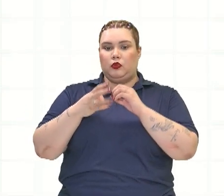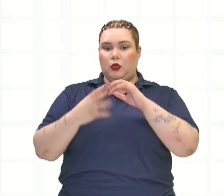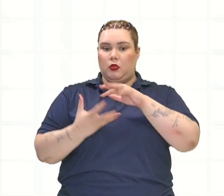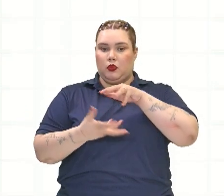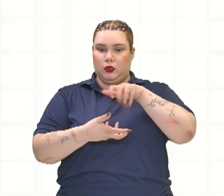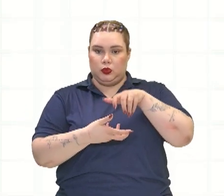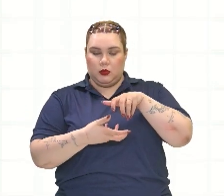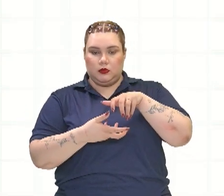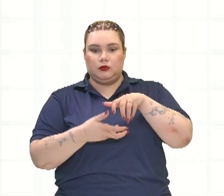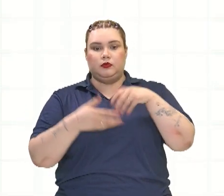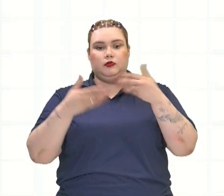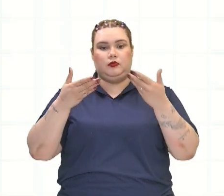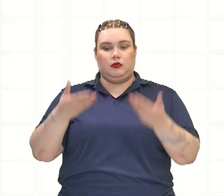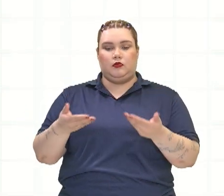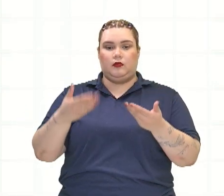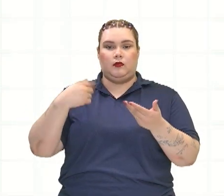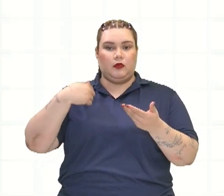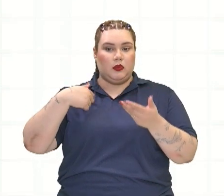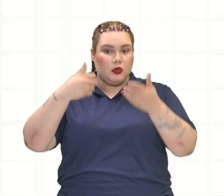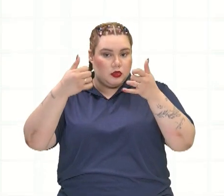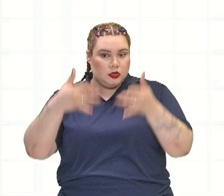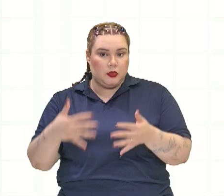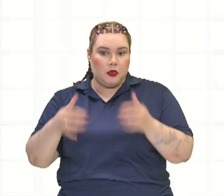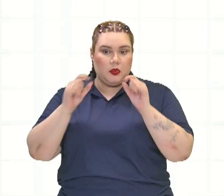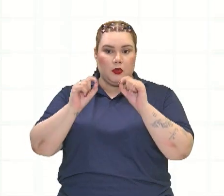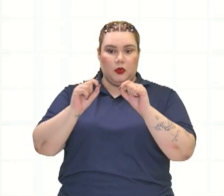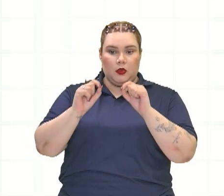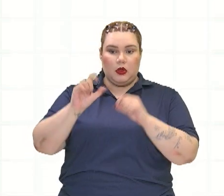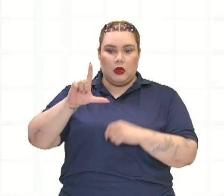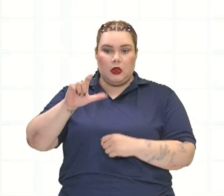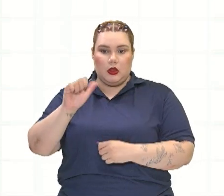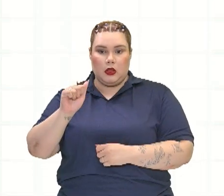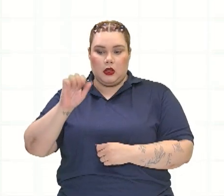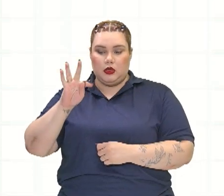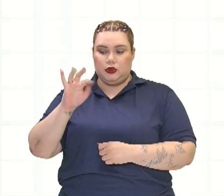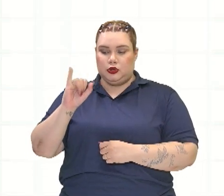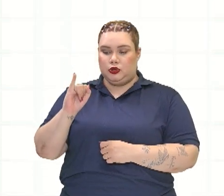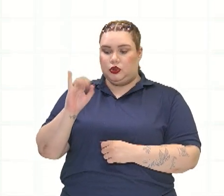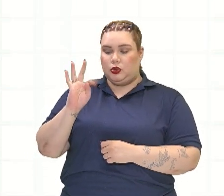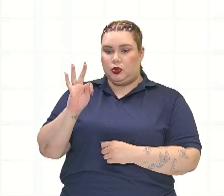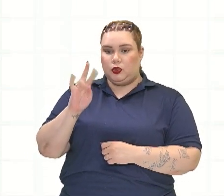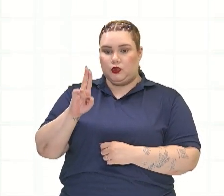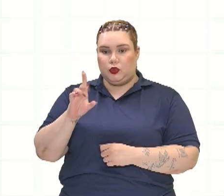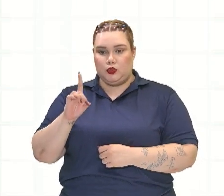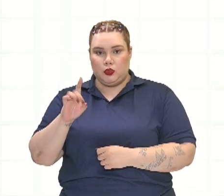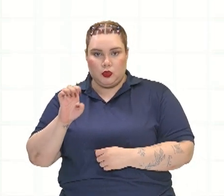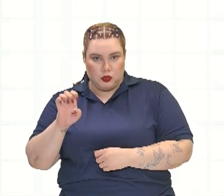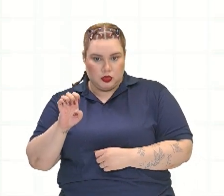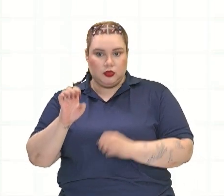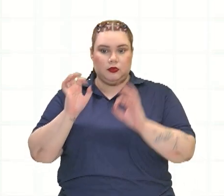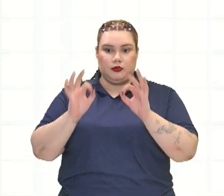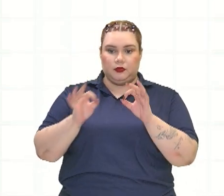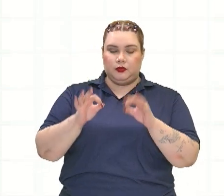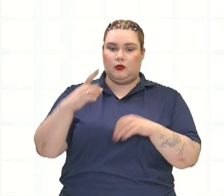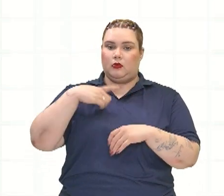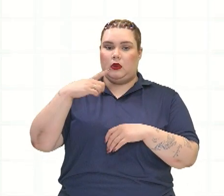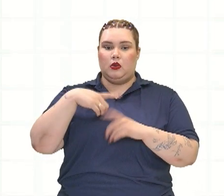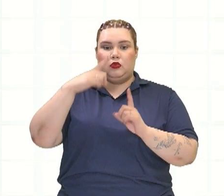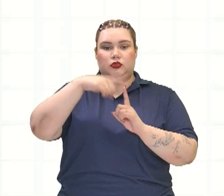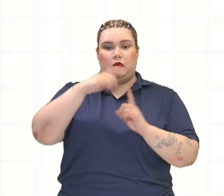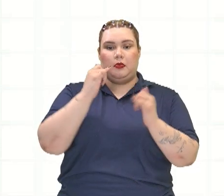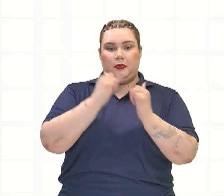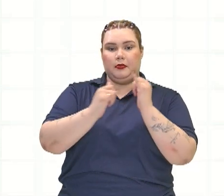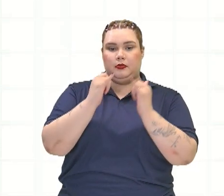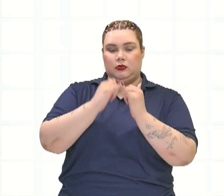divide. E aqui é que eu falei para vocês da latitude, tá? E ocorre de forma semelhante